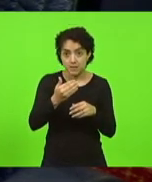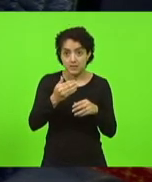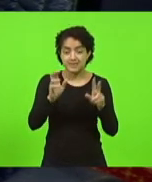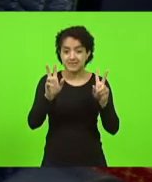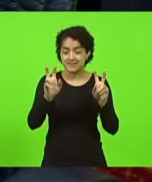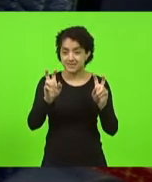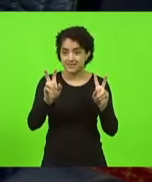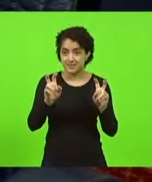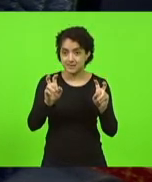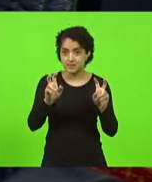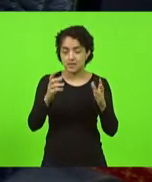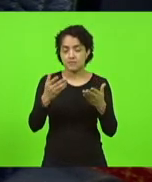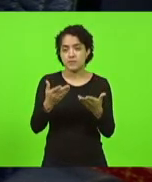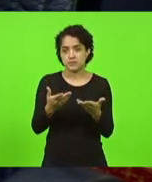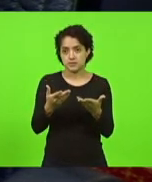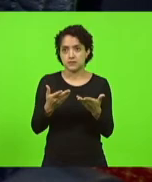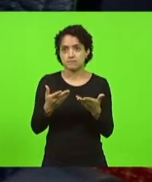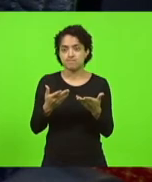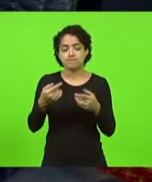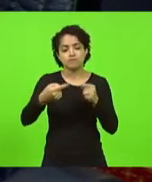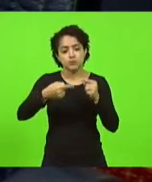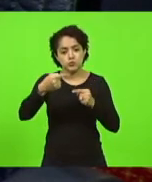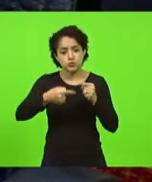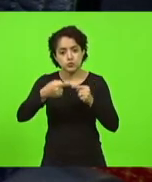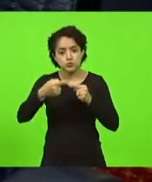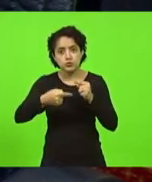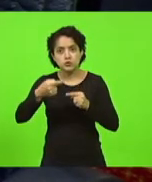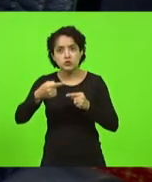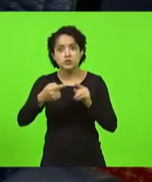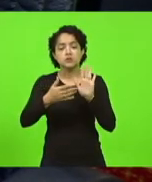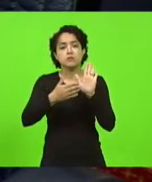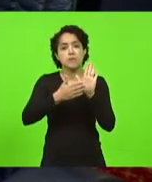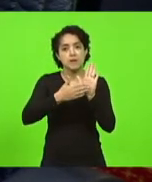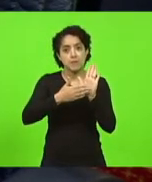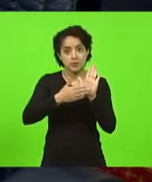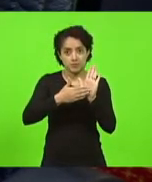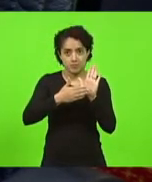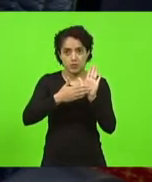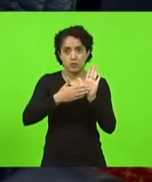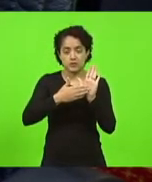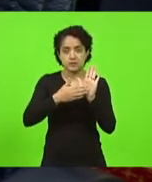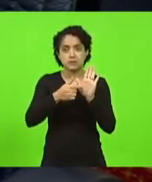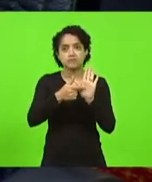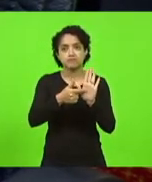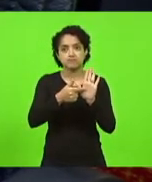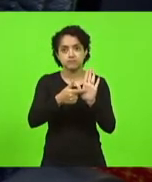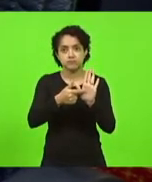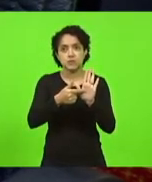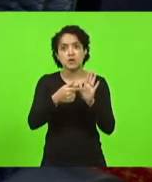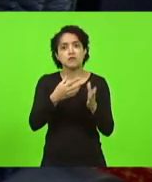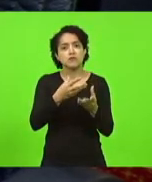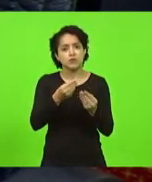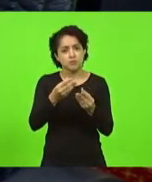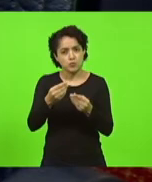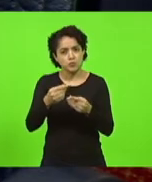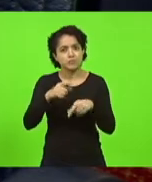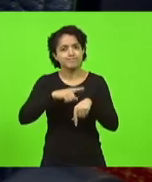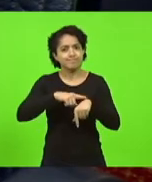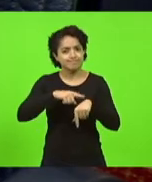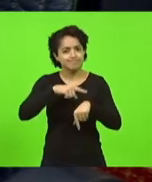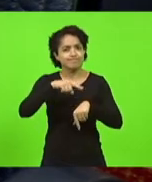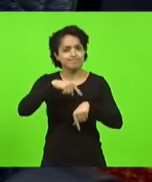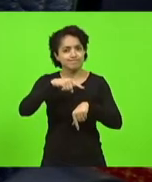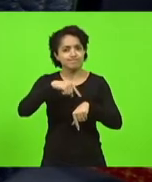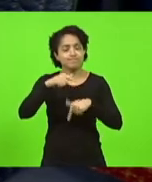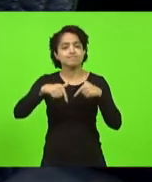matérias e trazer uma proposta comum aqui no Parlamento, tiveram. Foram muitas horas de trabalho, muitas horas de